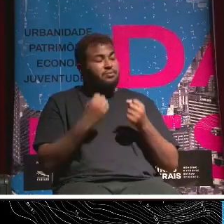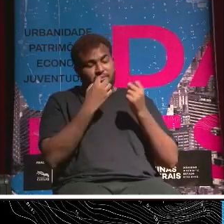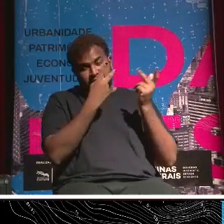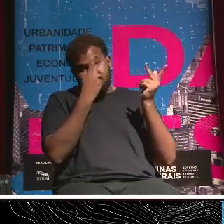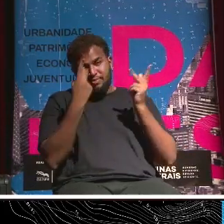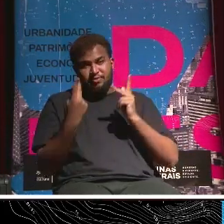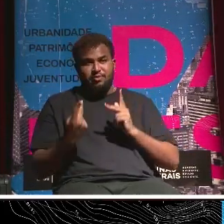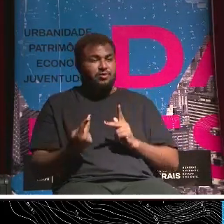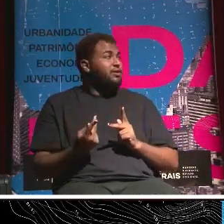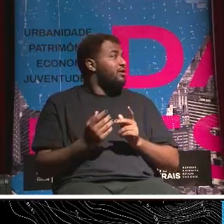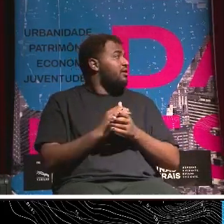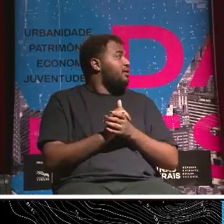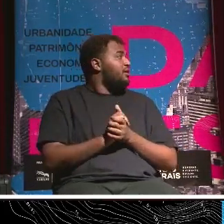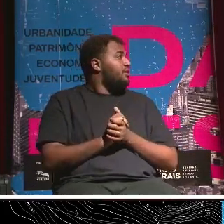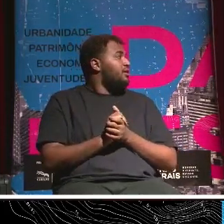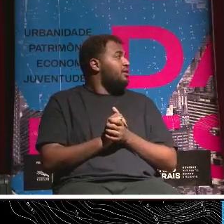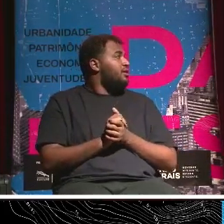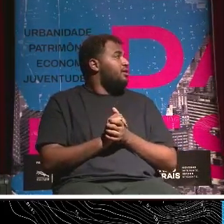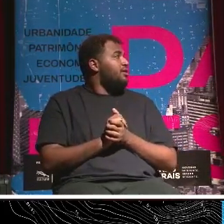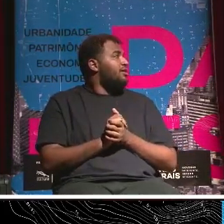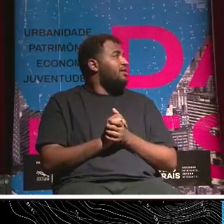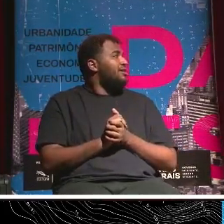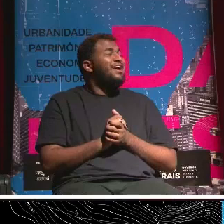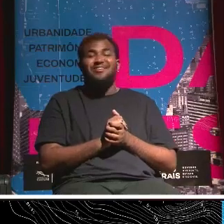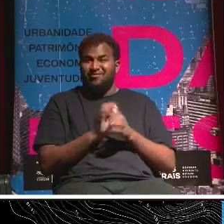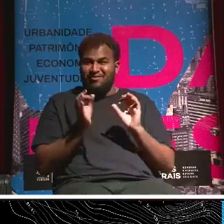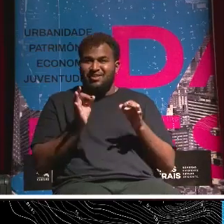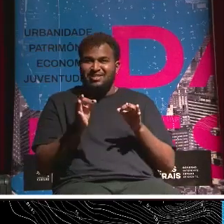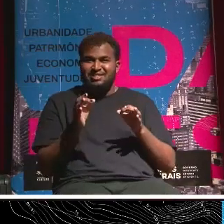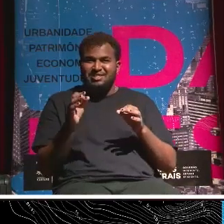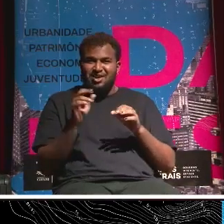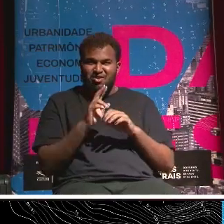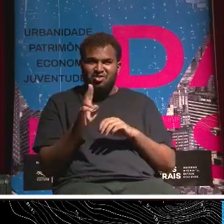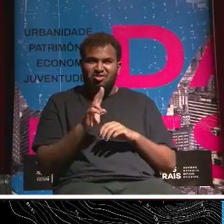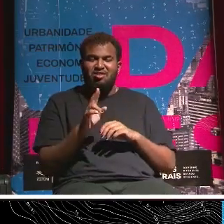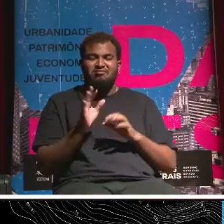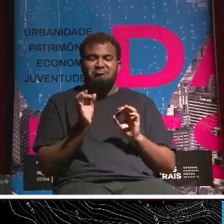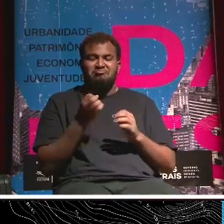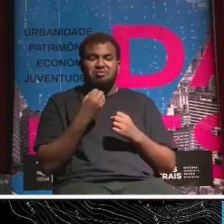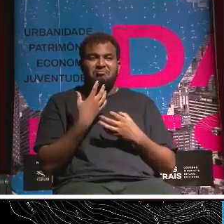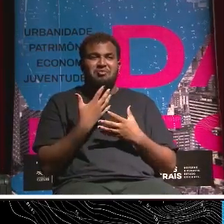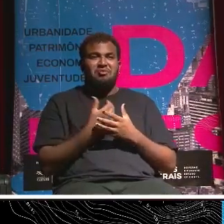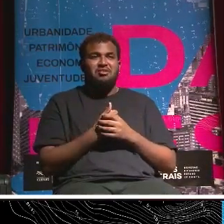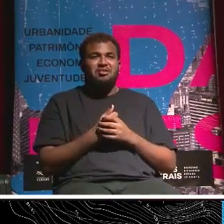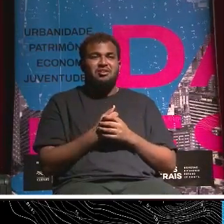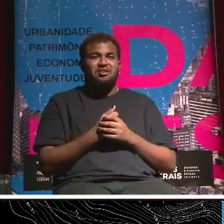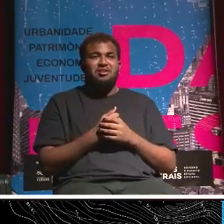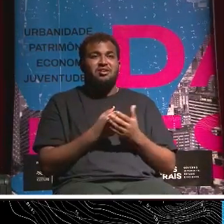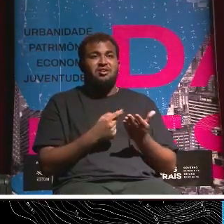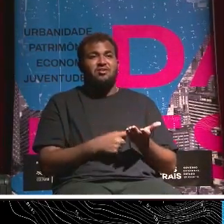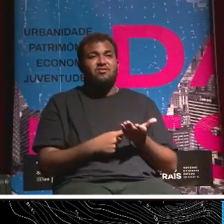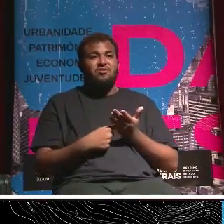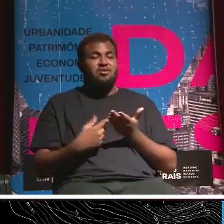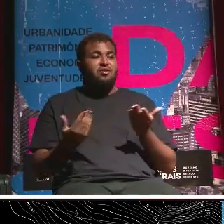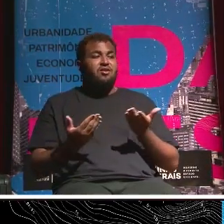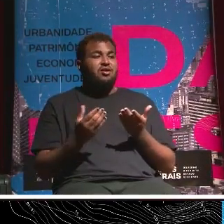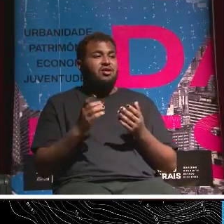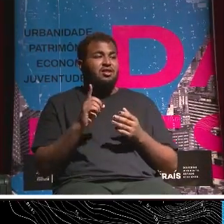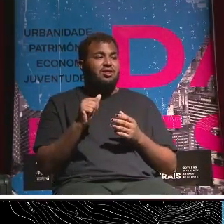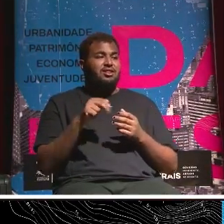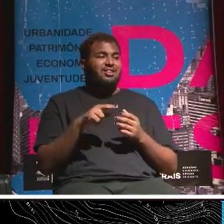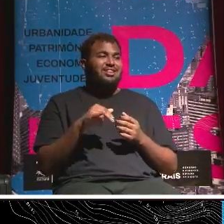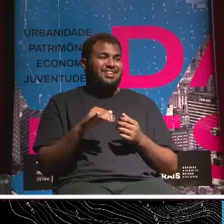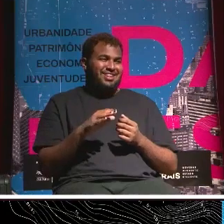bem-vindo. Eu falei certo o seu nome? Ah, que bom. Convido agora Dani Mendes.